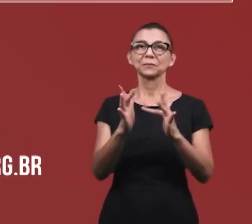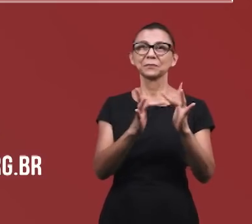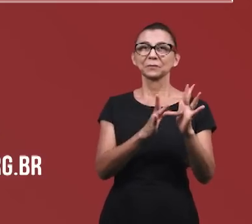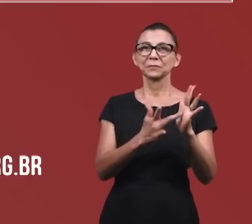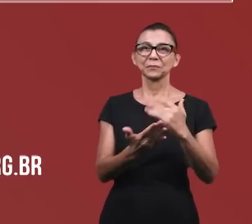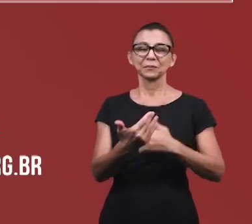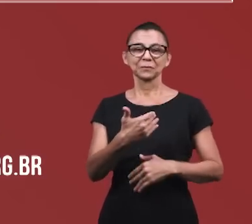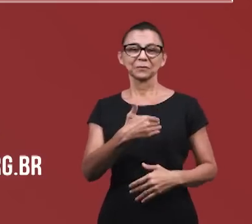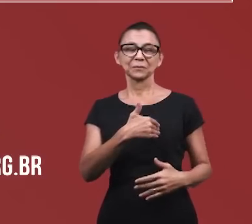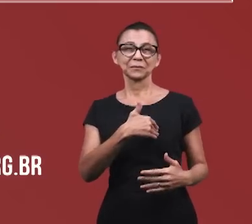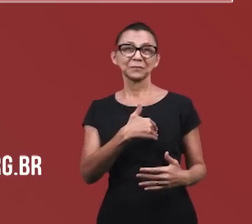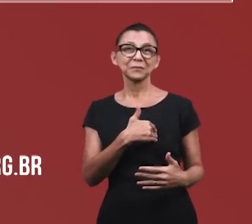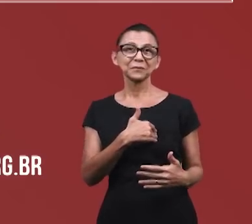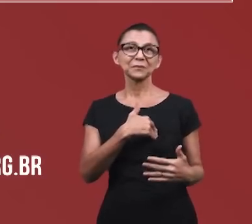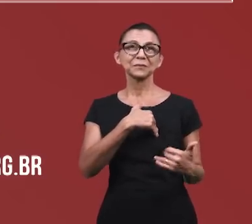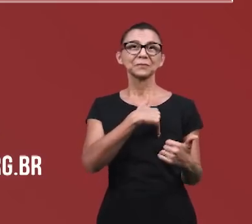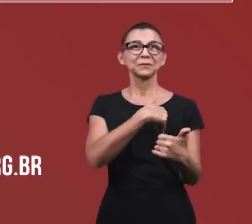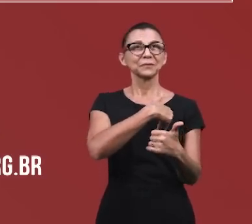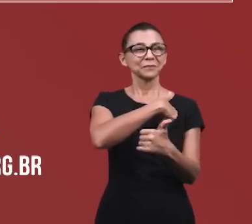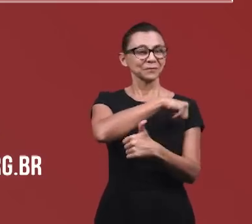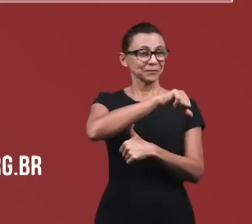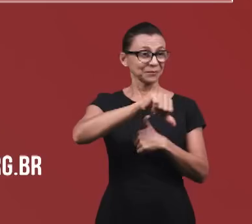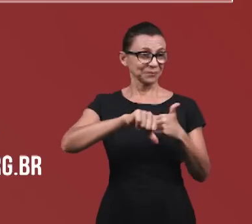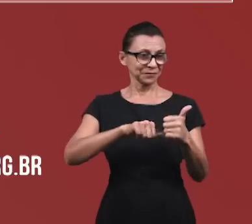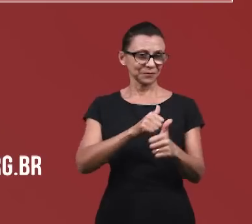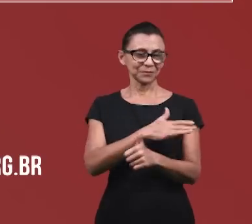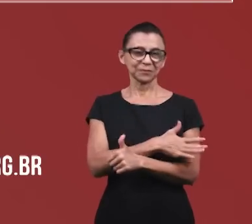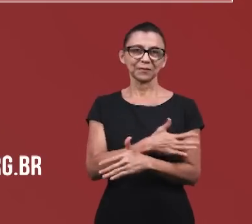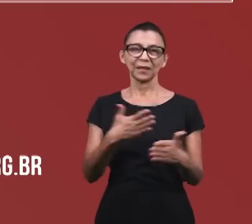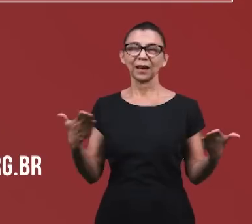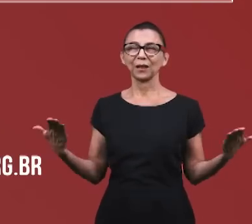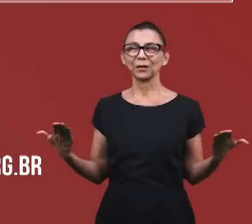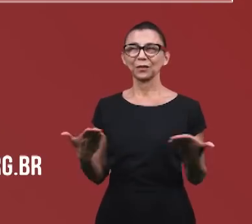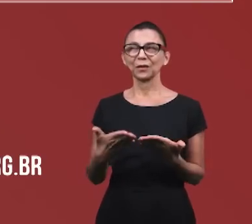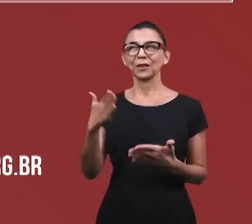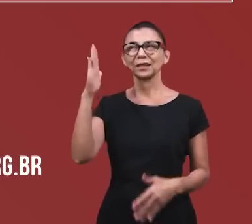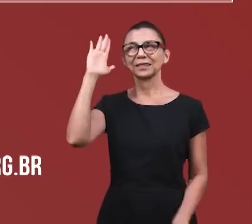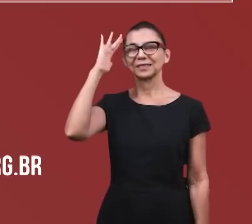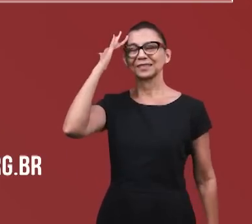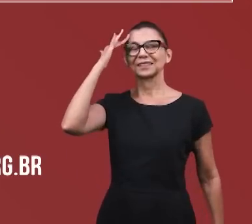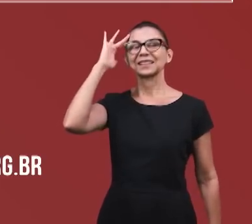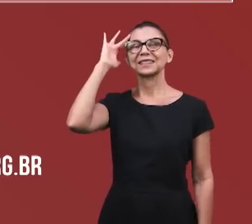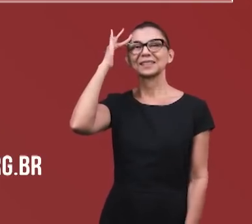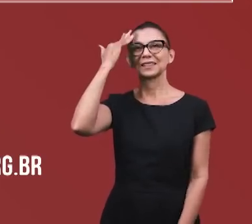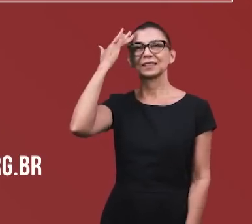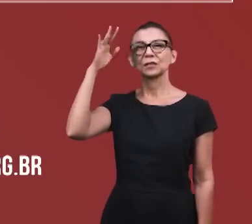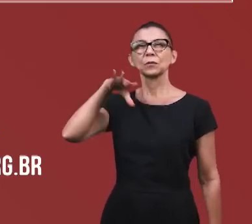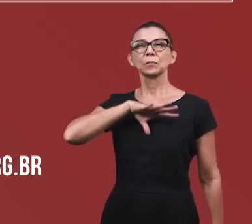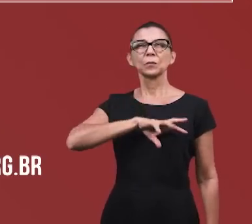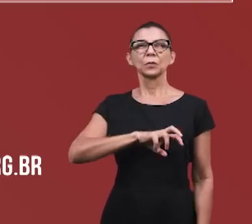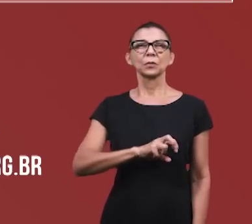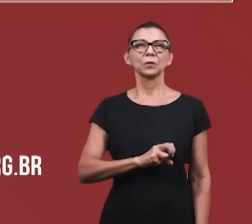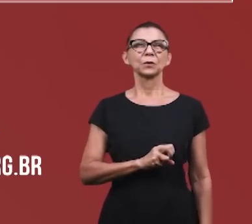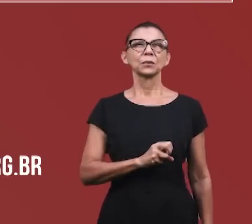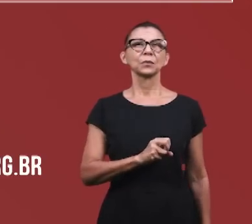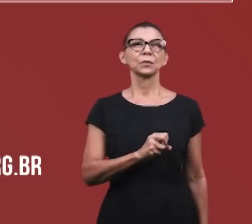Jesus. Nasci de novo para entender o amor